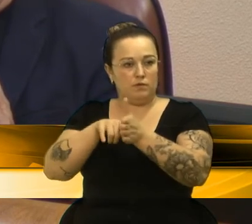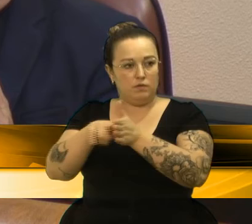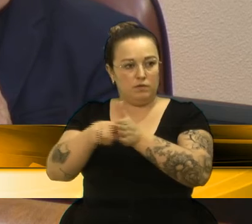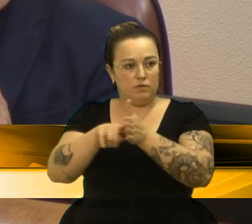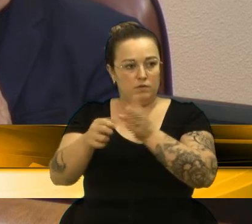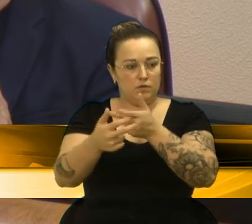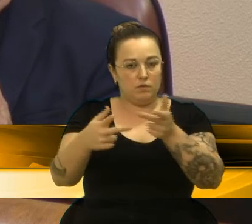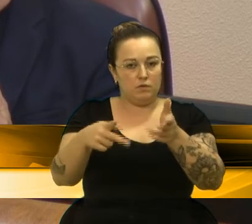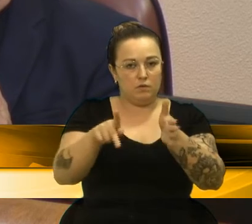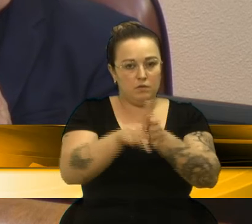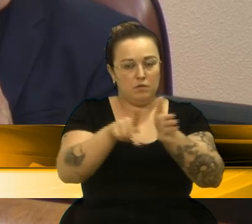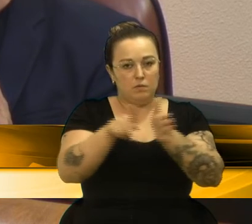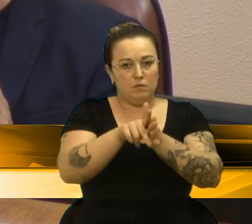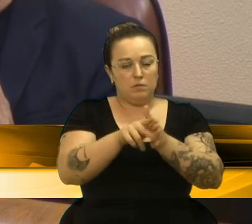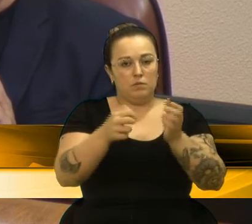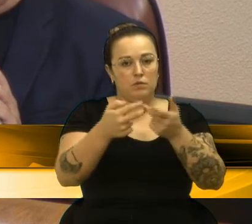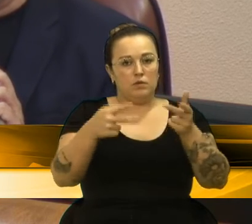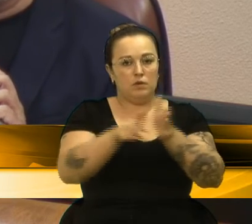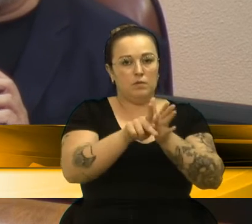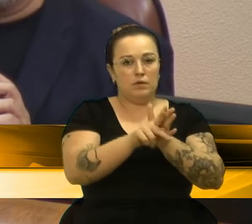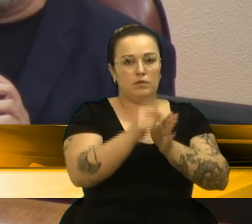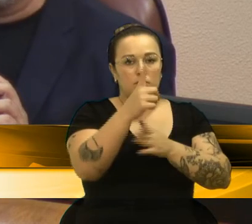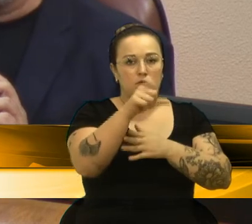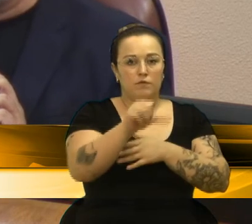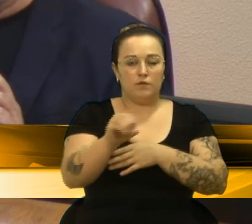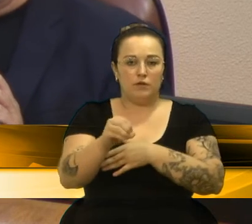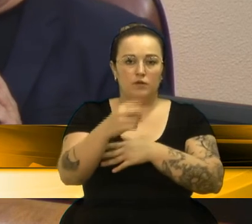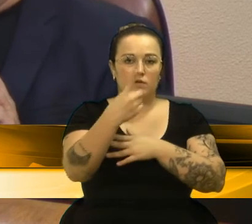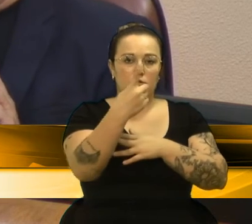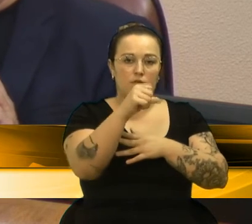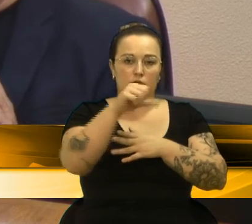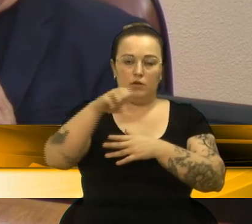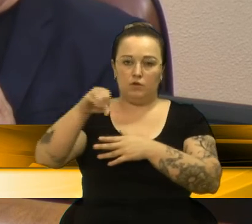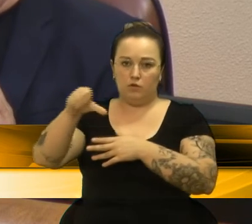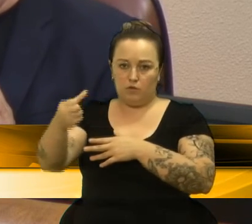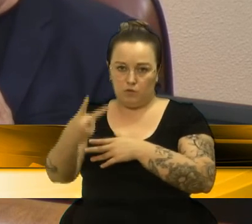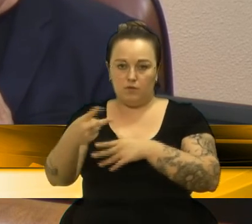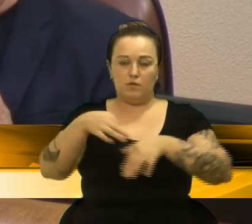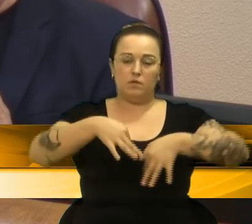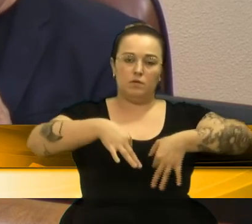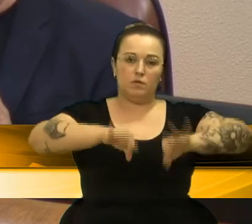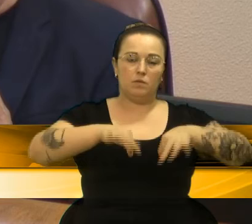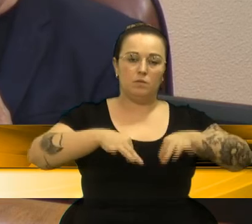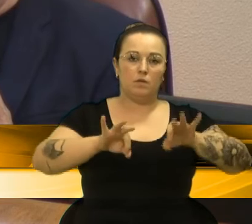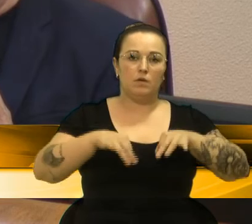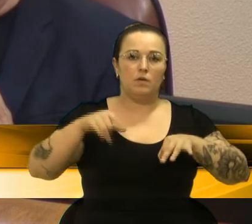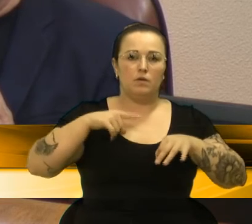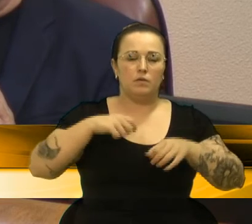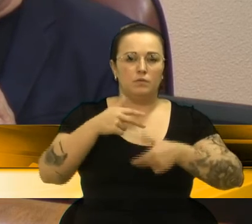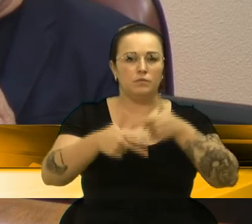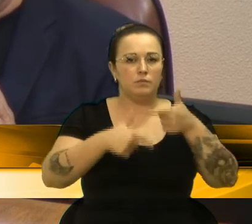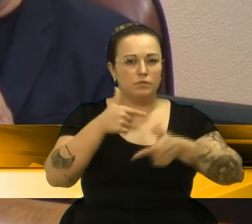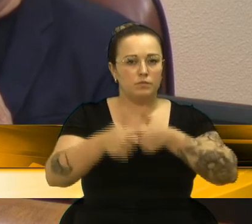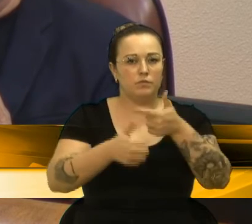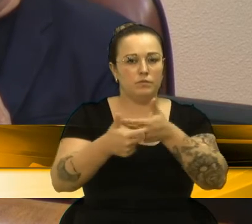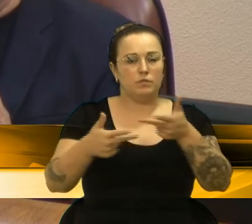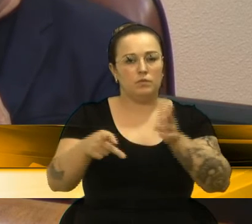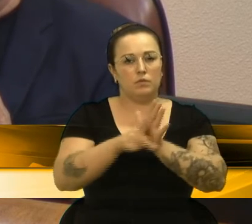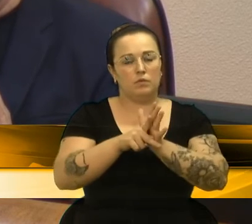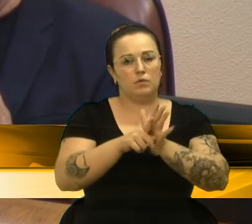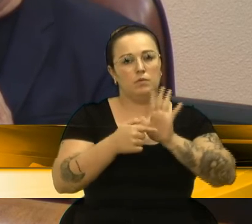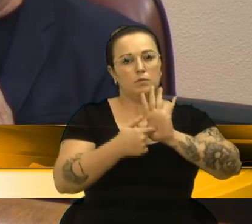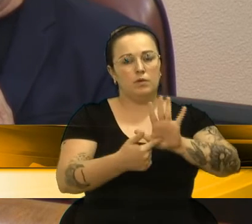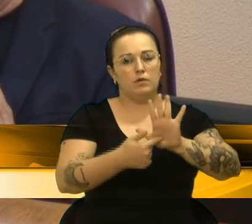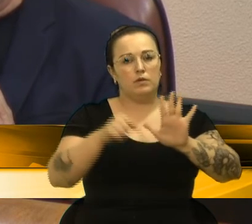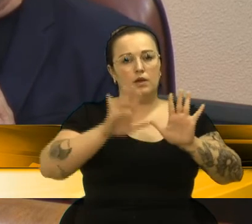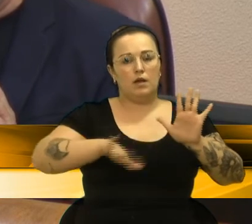Obra citada, página 190 e 192. A justa causa também é pressuposto para a persecução